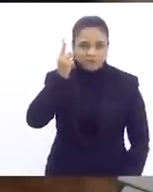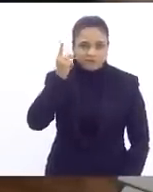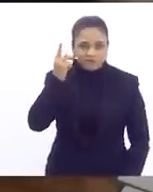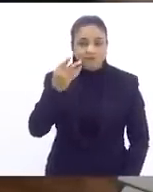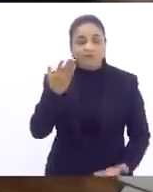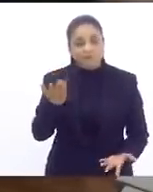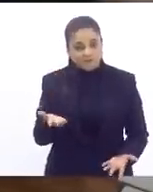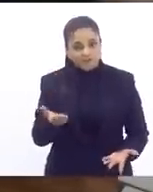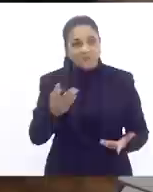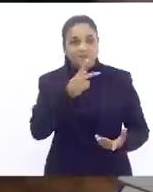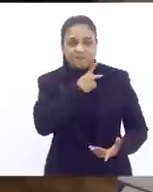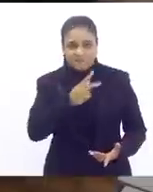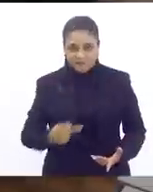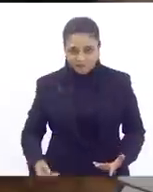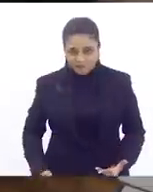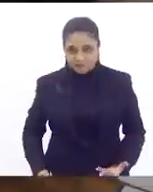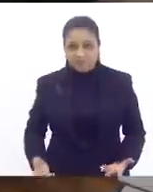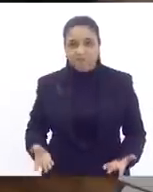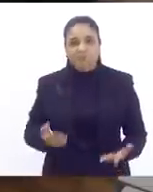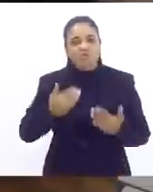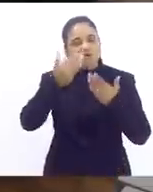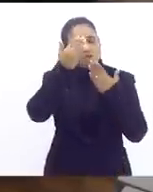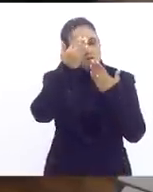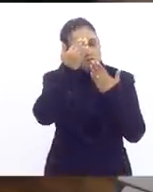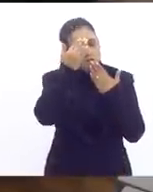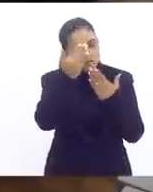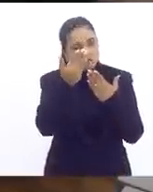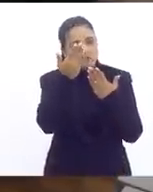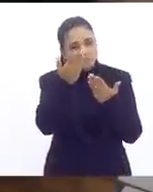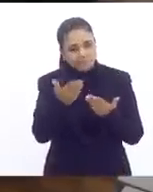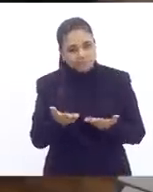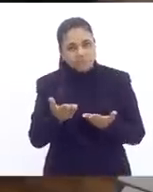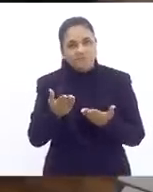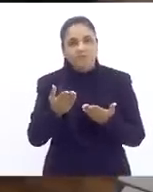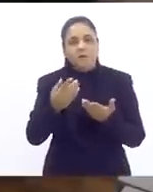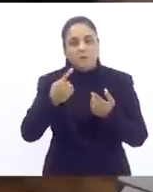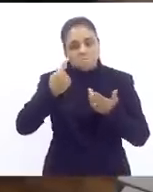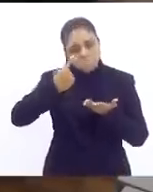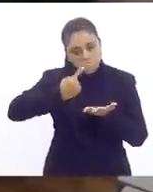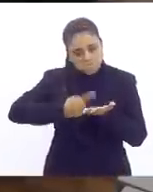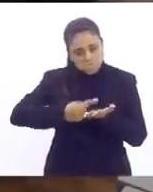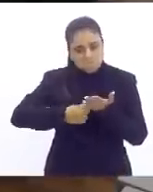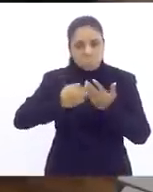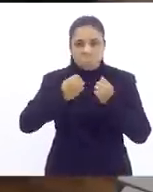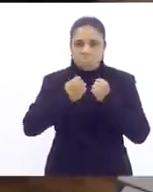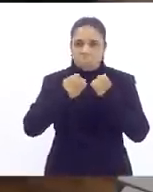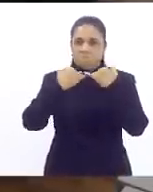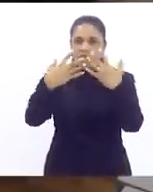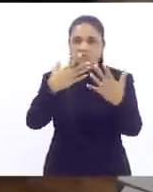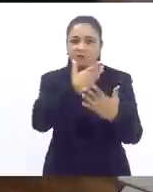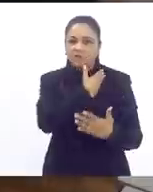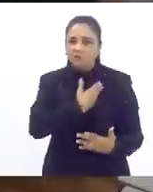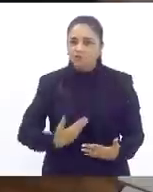Presidente agradecendo a vossa excelência marcação da audiência pública